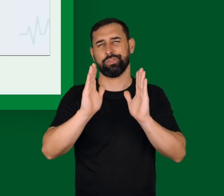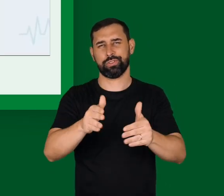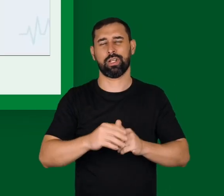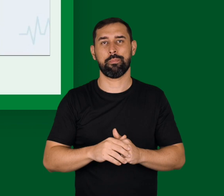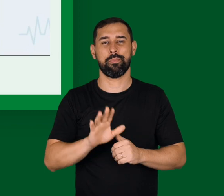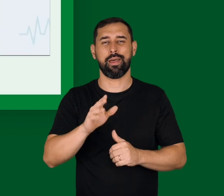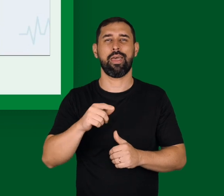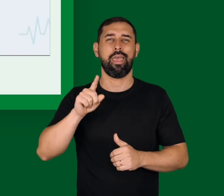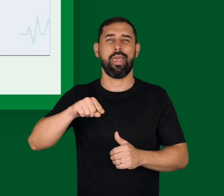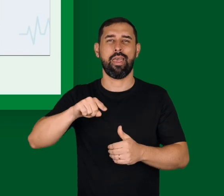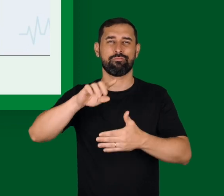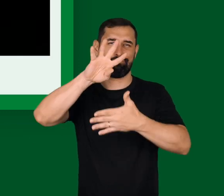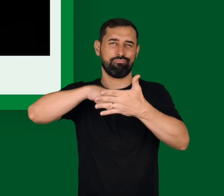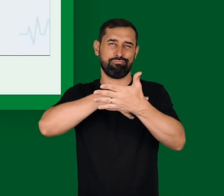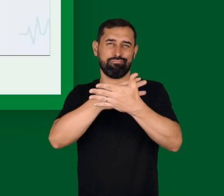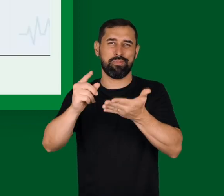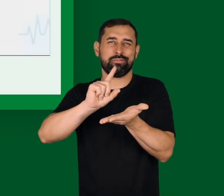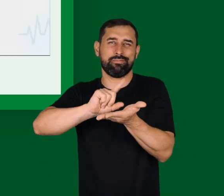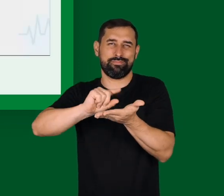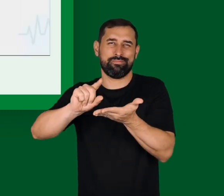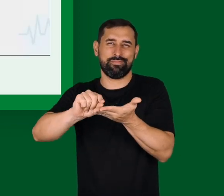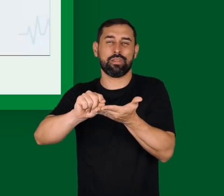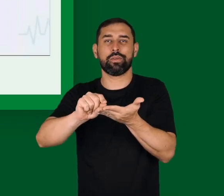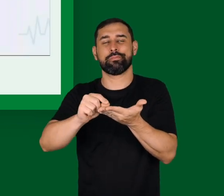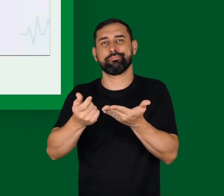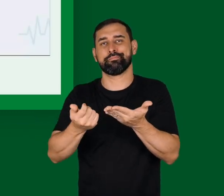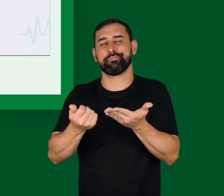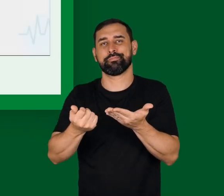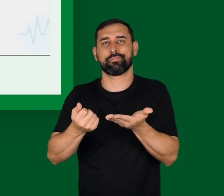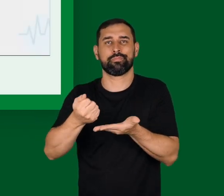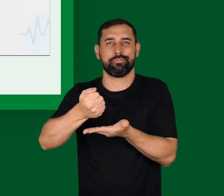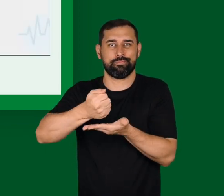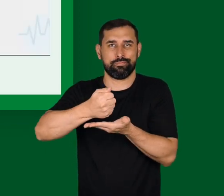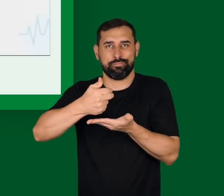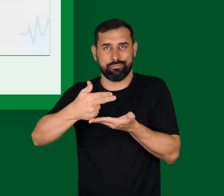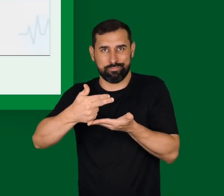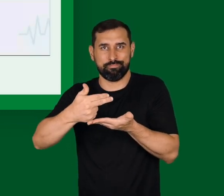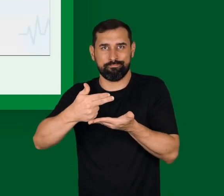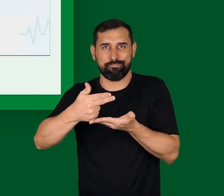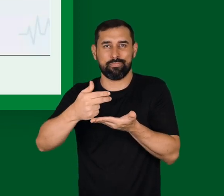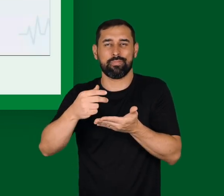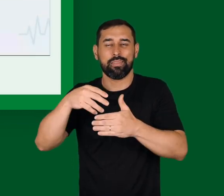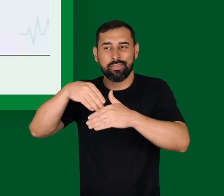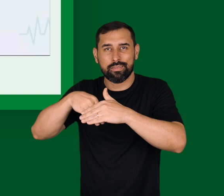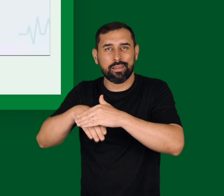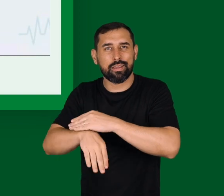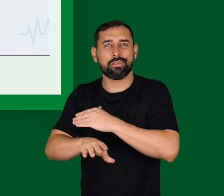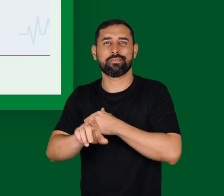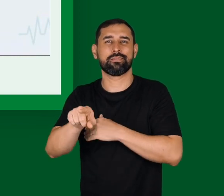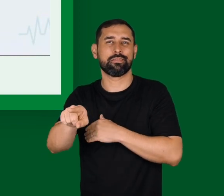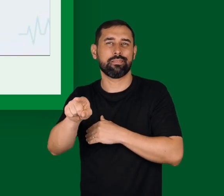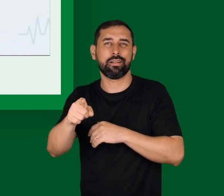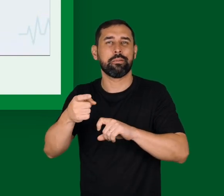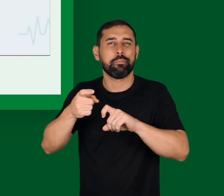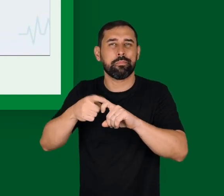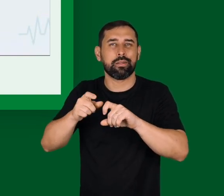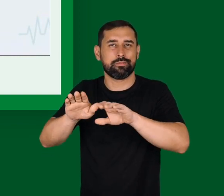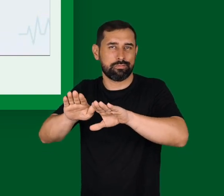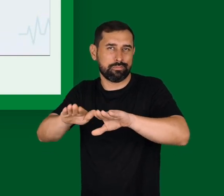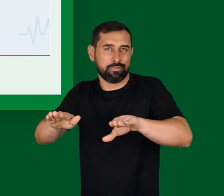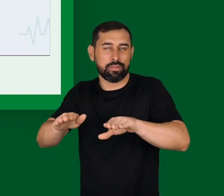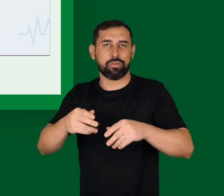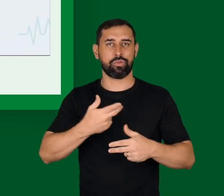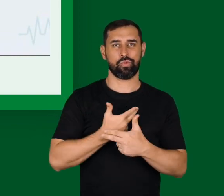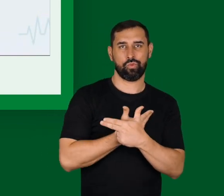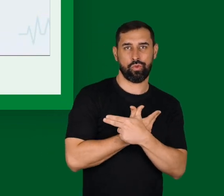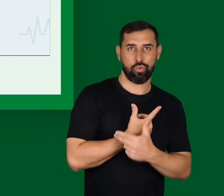isso aqui é aquilo mesmo que a gente já falou, só que dentro do organograma do suporte básico, dentro da